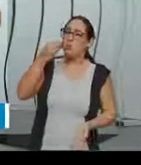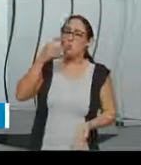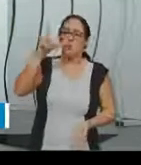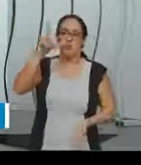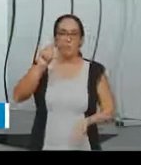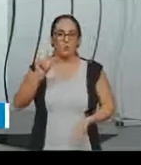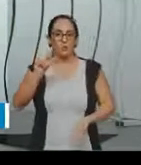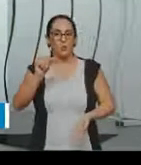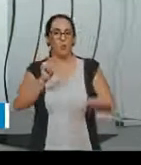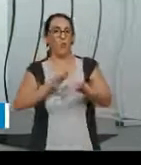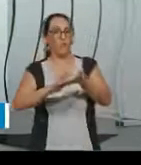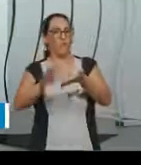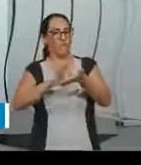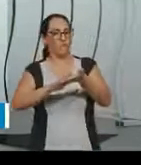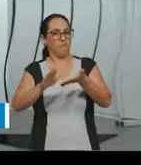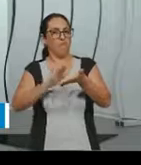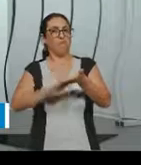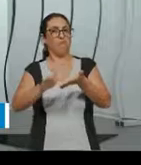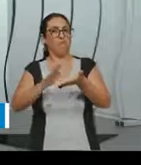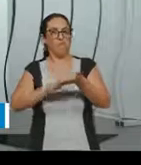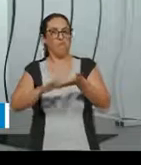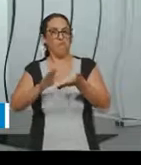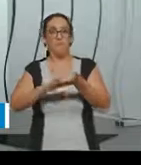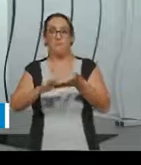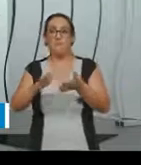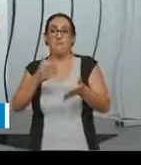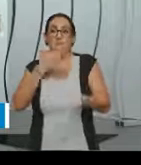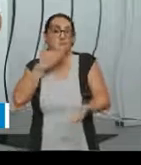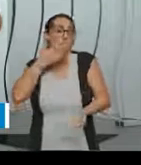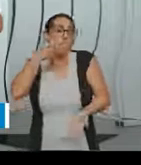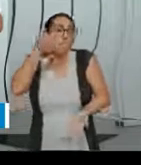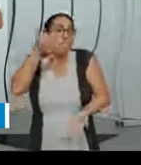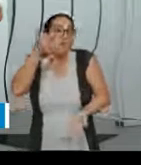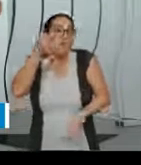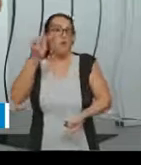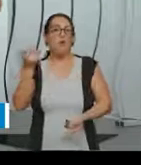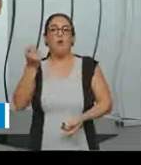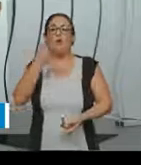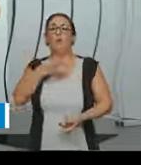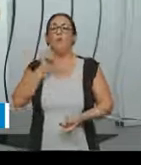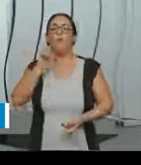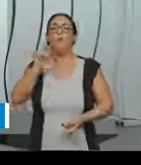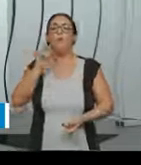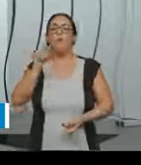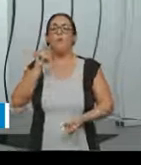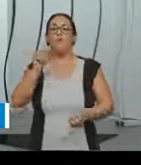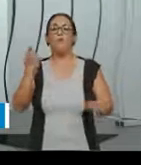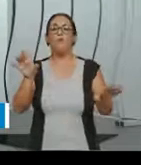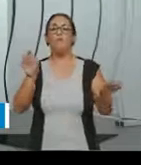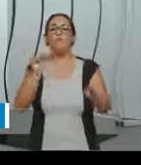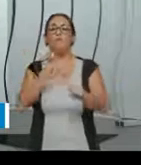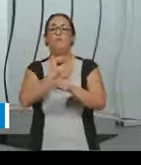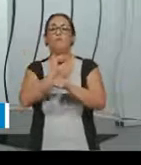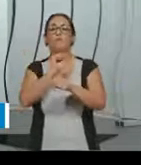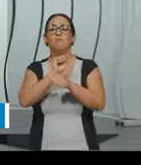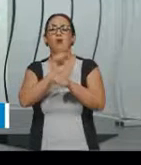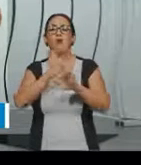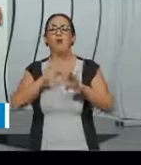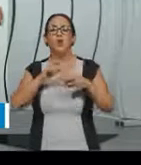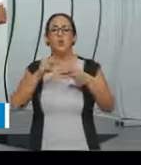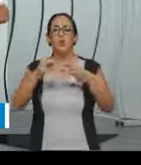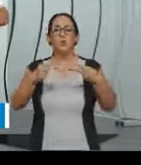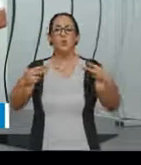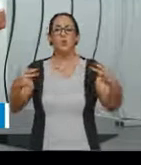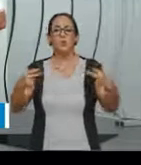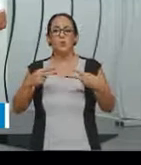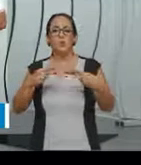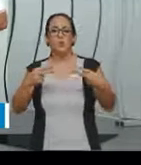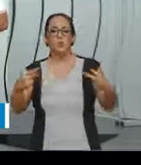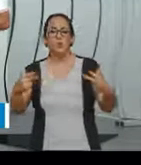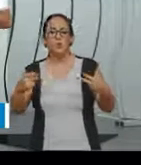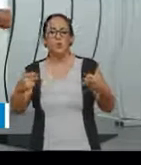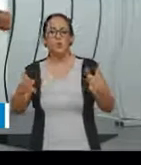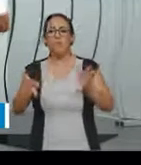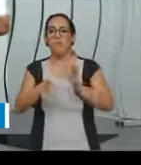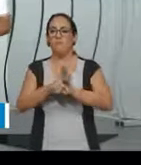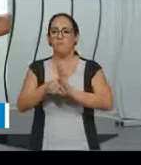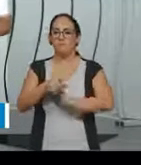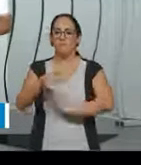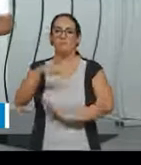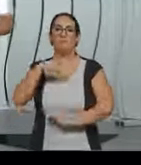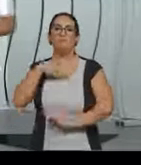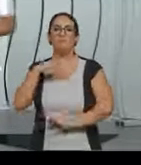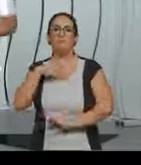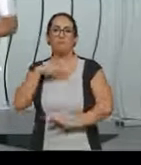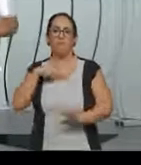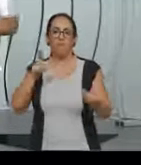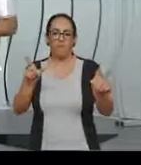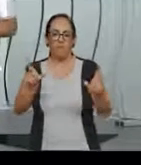Sim, mas era melhor do que interromper a produtividade ou ter a sua produtividade extremamente comprometida,